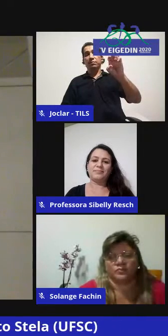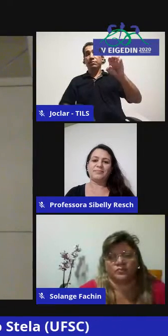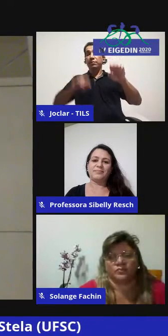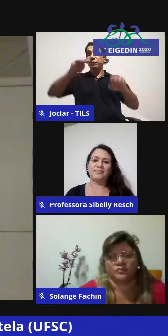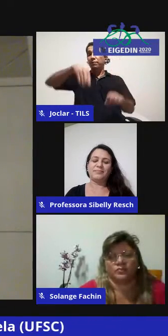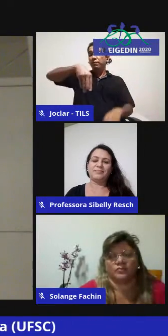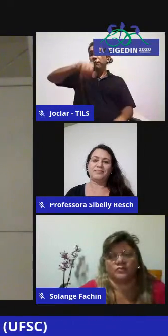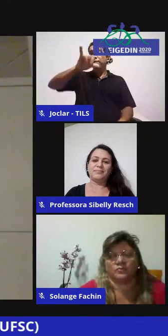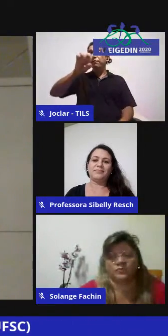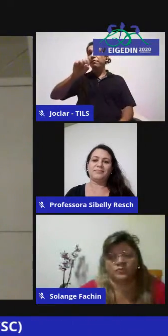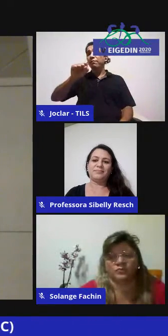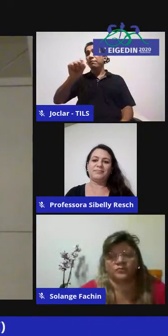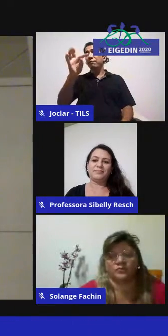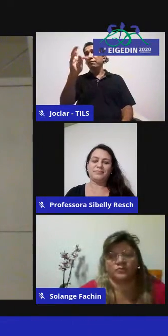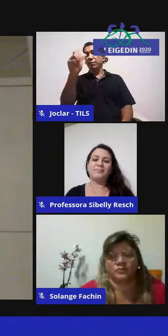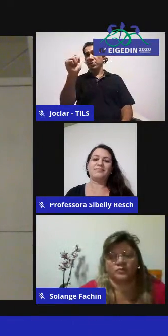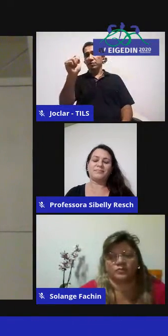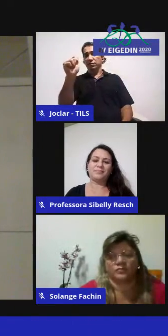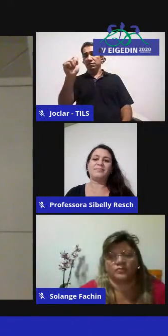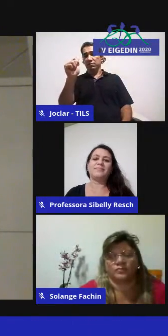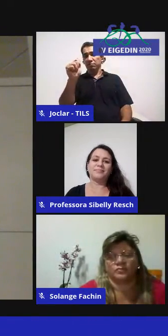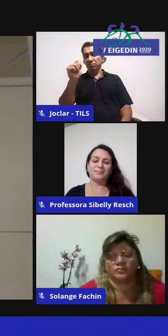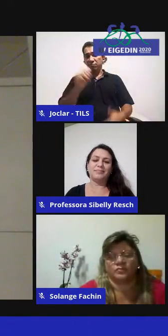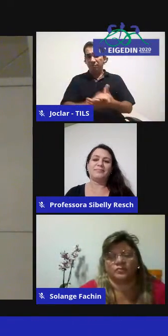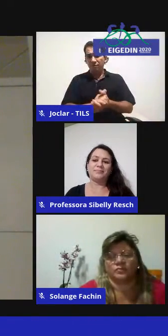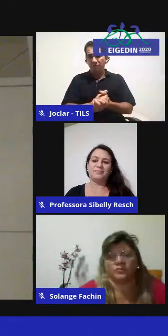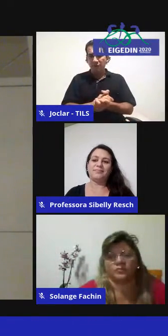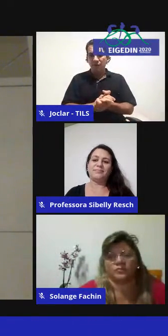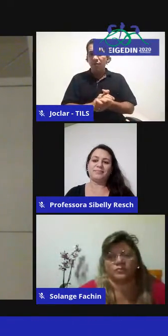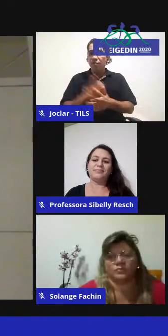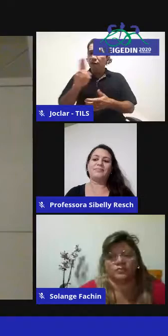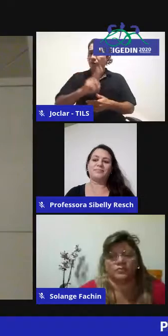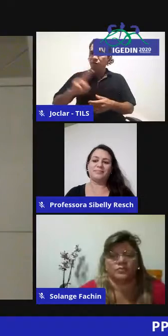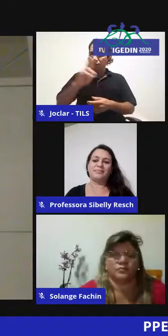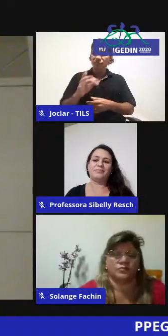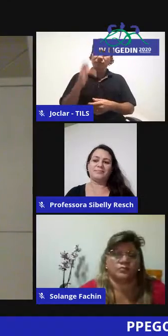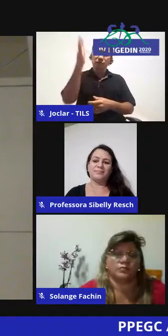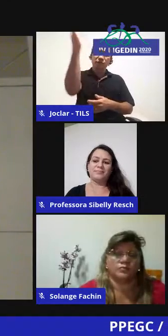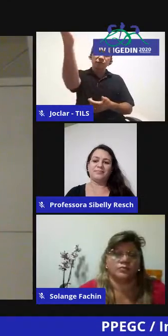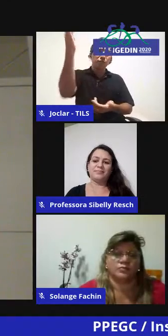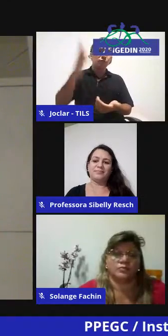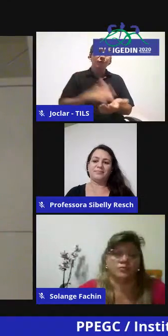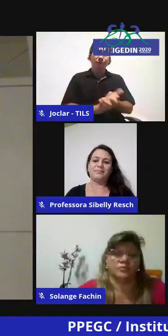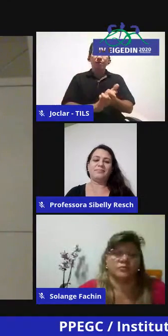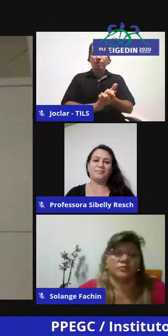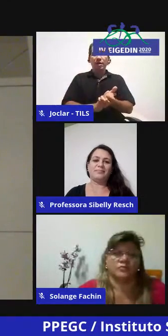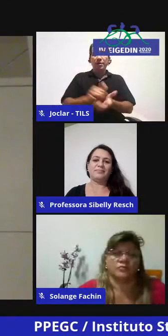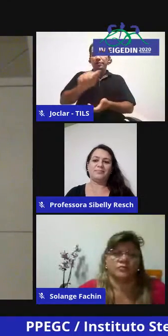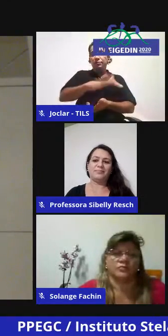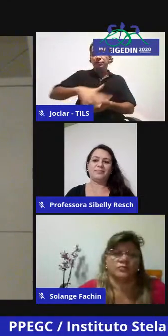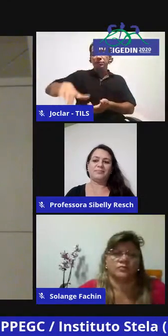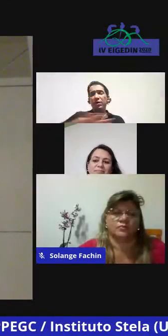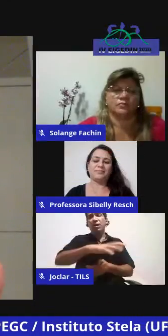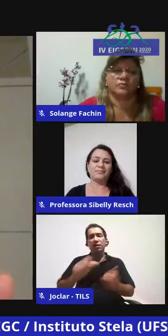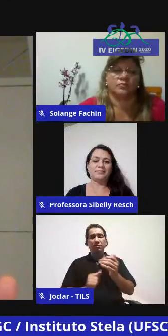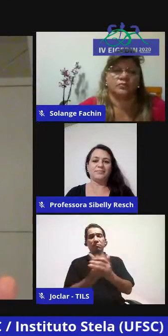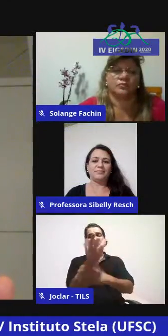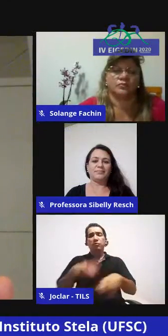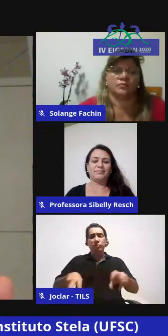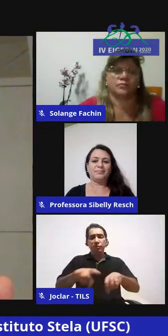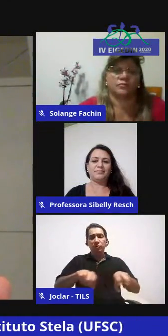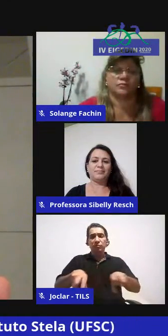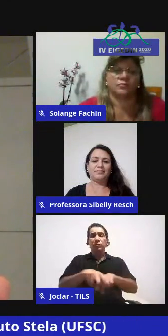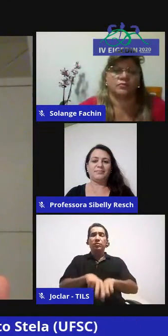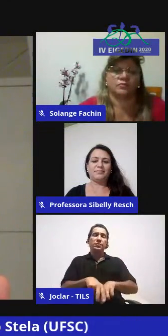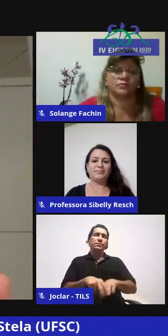também no setor de produção, no setor industrial, digamos assim, digital. Junto com a